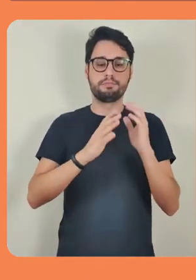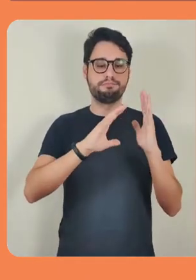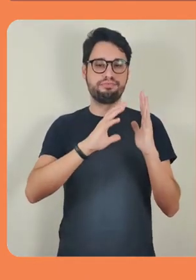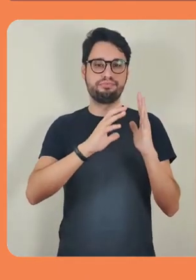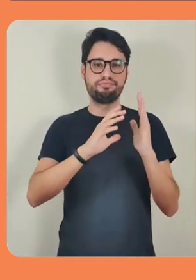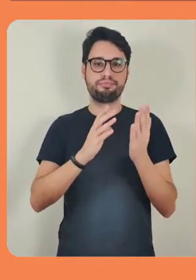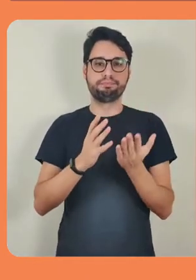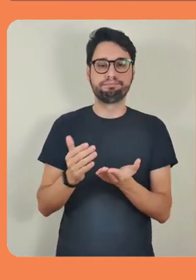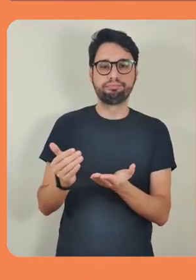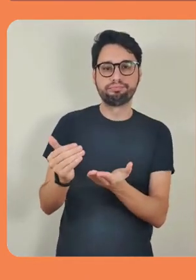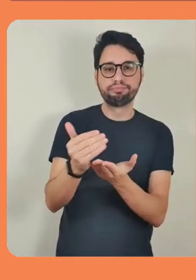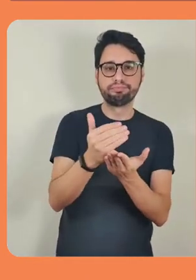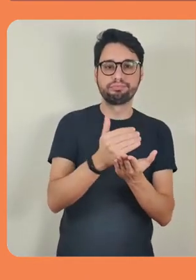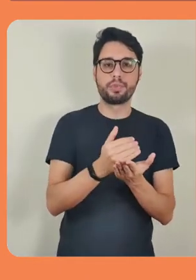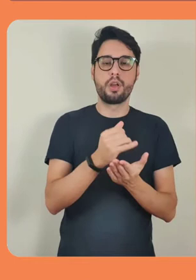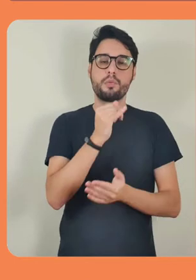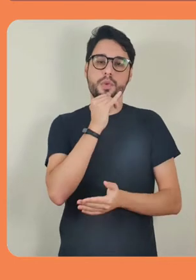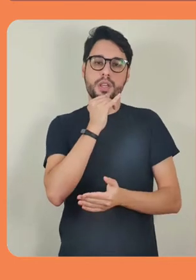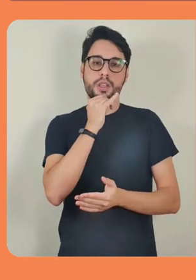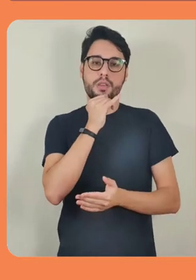comentário no